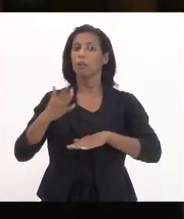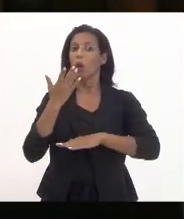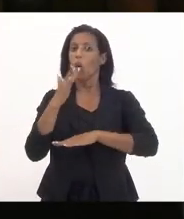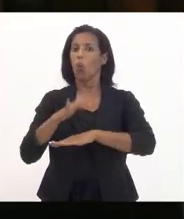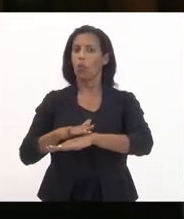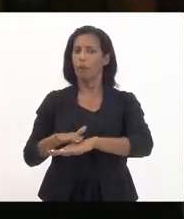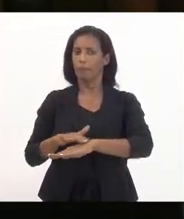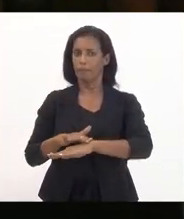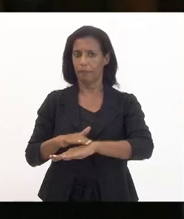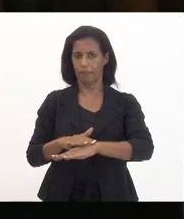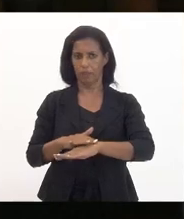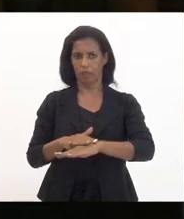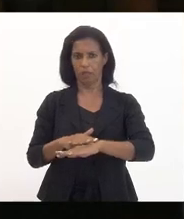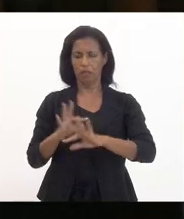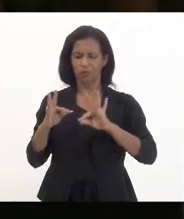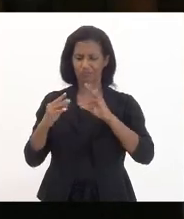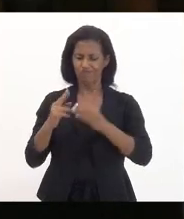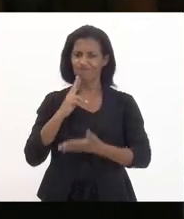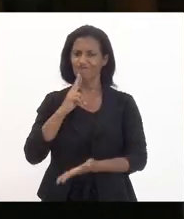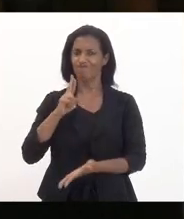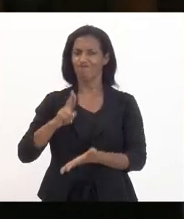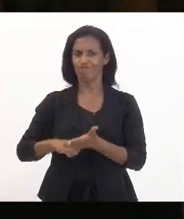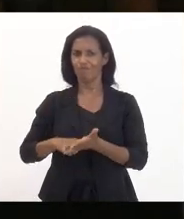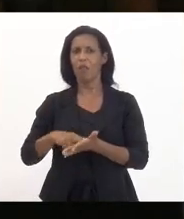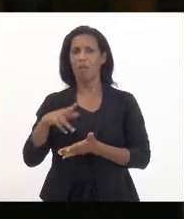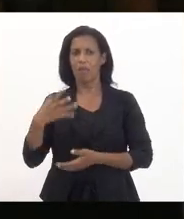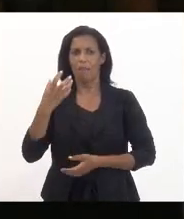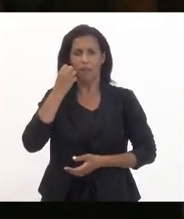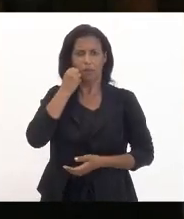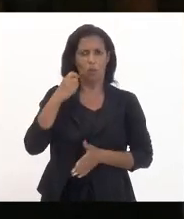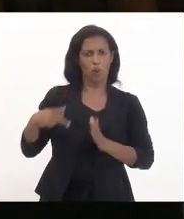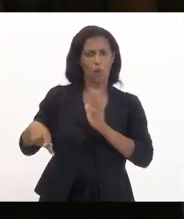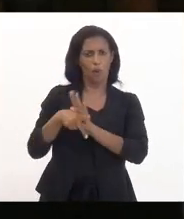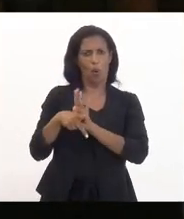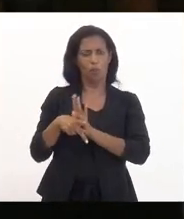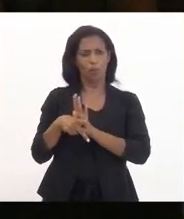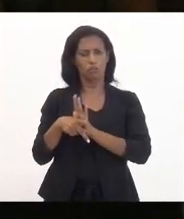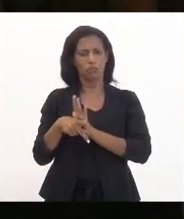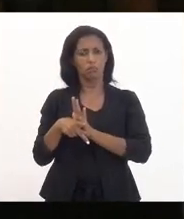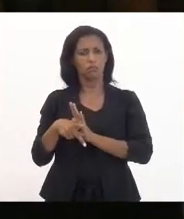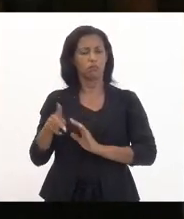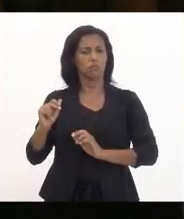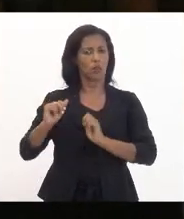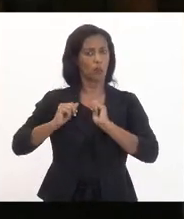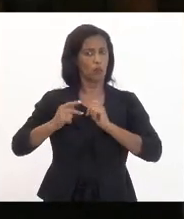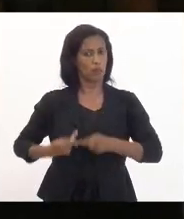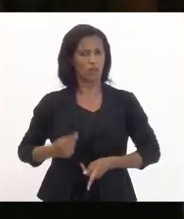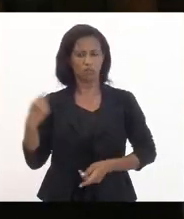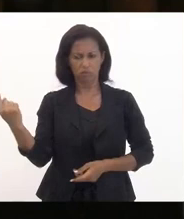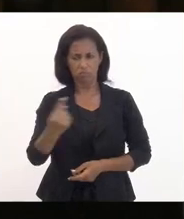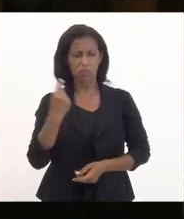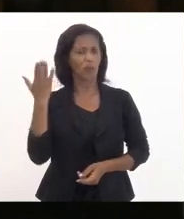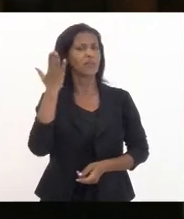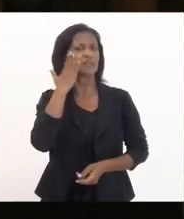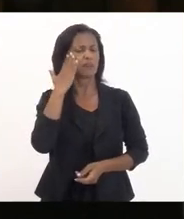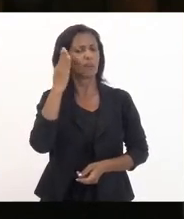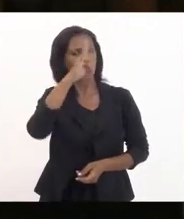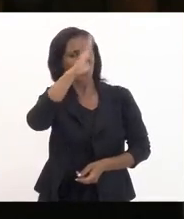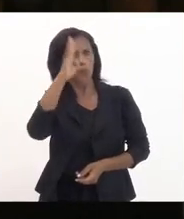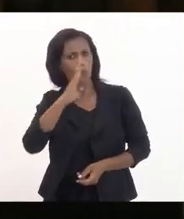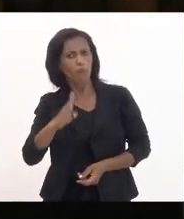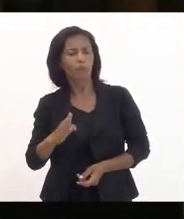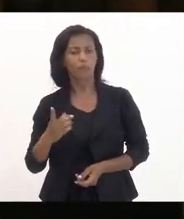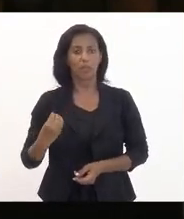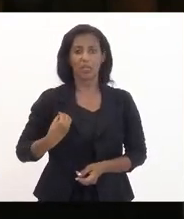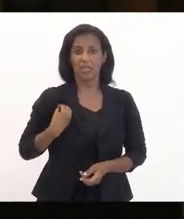pele. Então, todo o nosso reconhecimento é patrimônio histórico da humanidade. Todos nós sabemos que o Brasil,